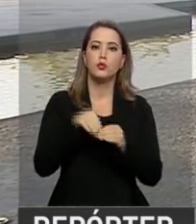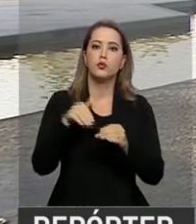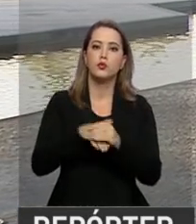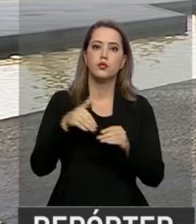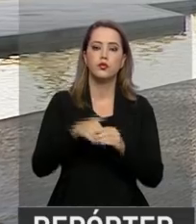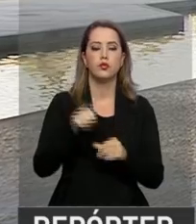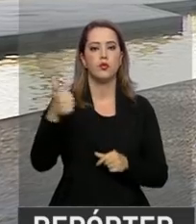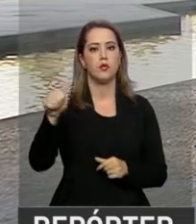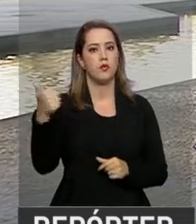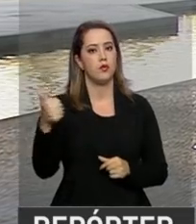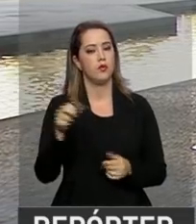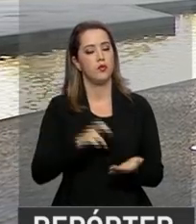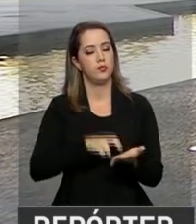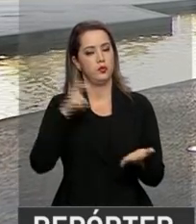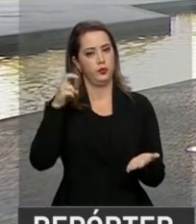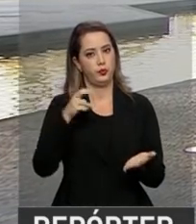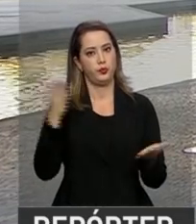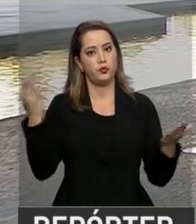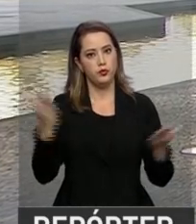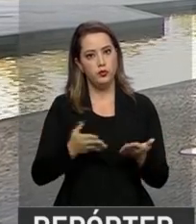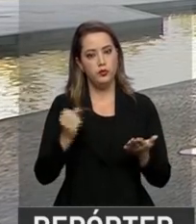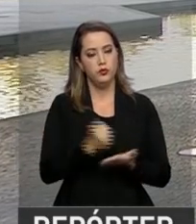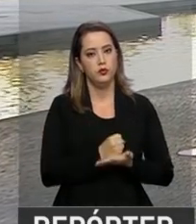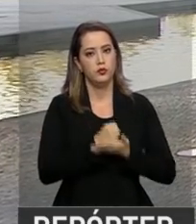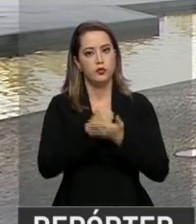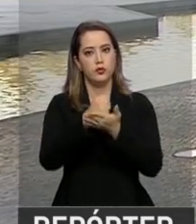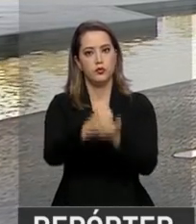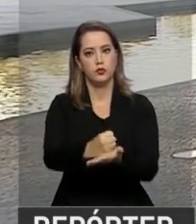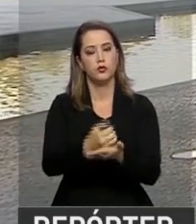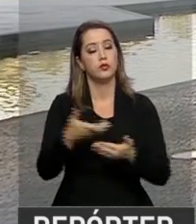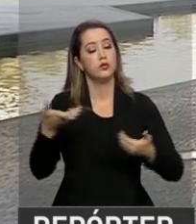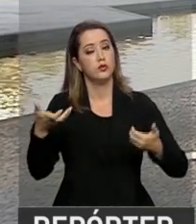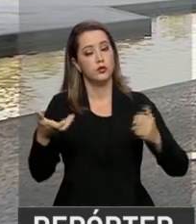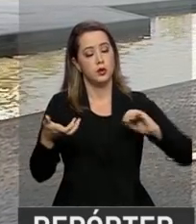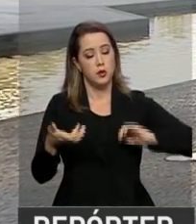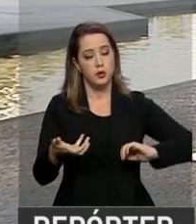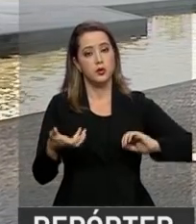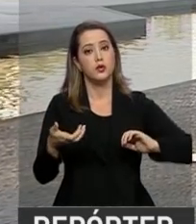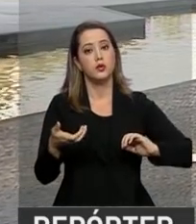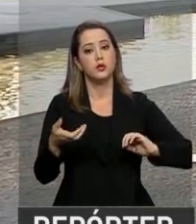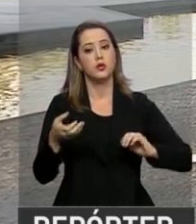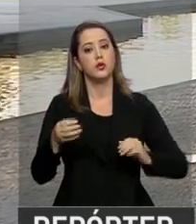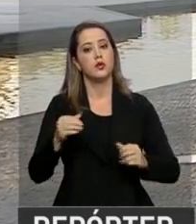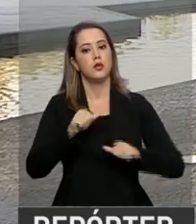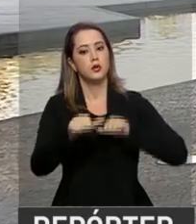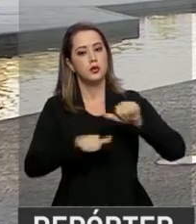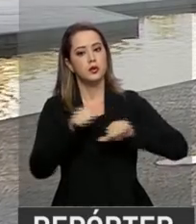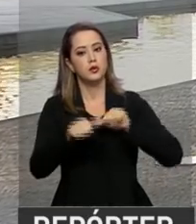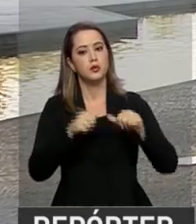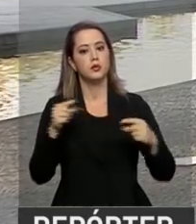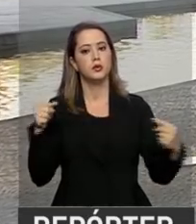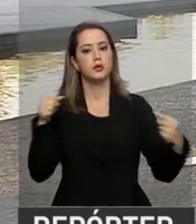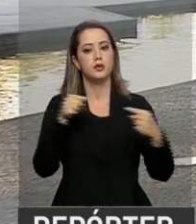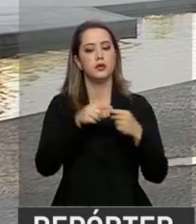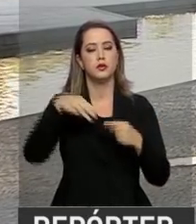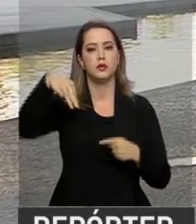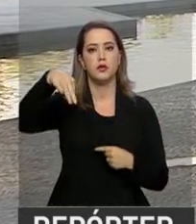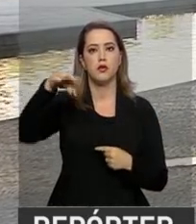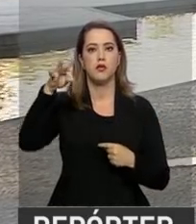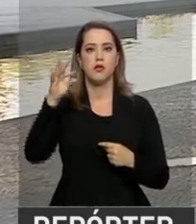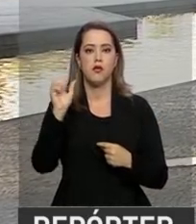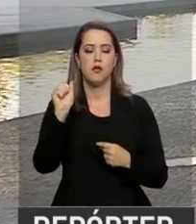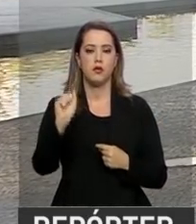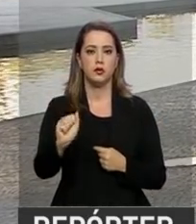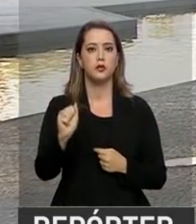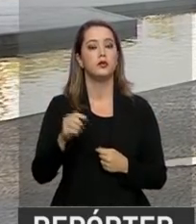Michel Temer entregou ao Congresso o projeto que modifica a meta fiscal para este ano. A proposta prevê um déficit